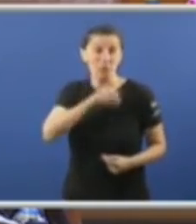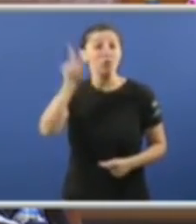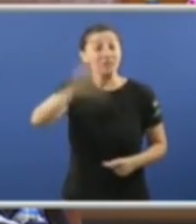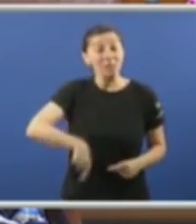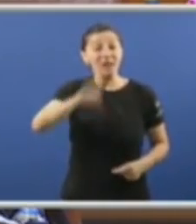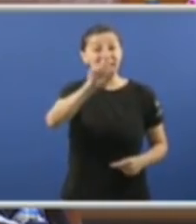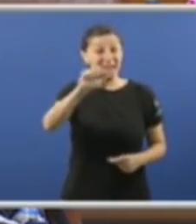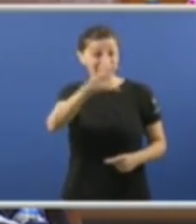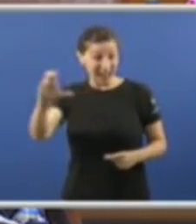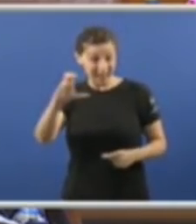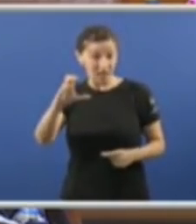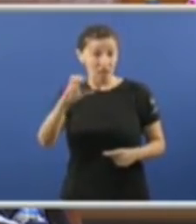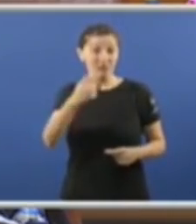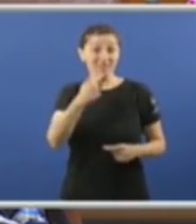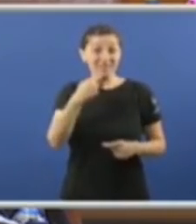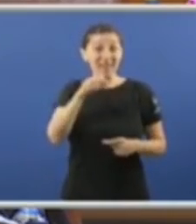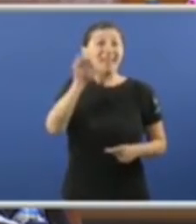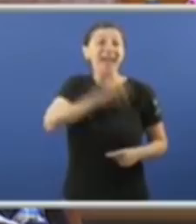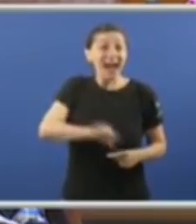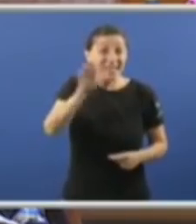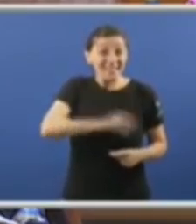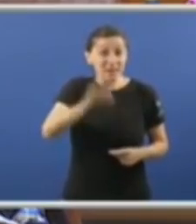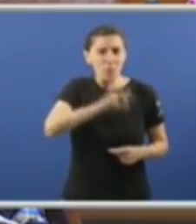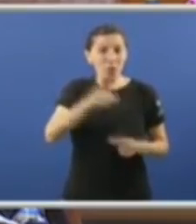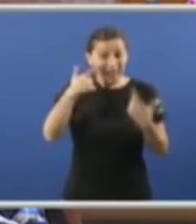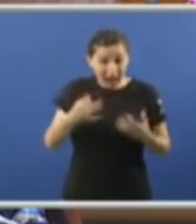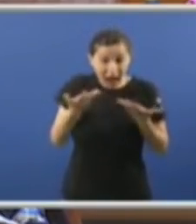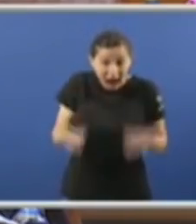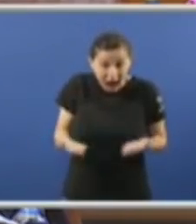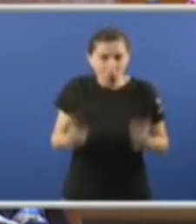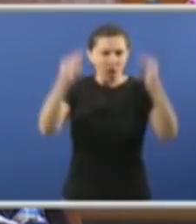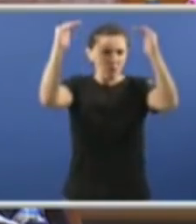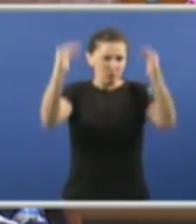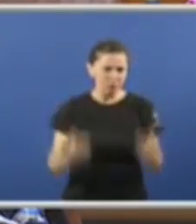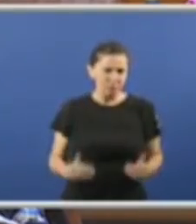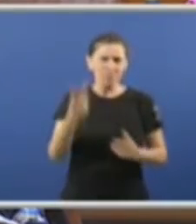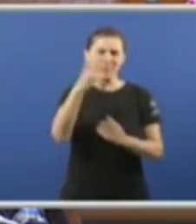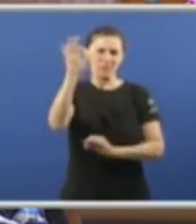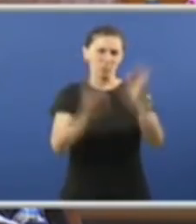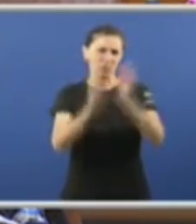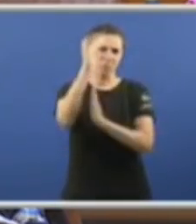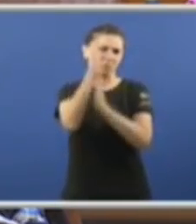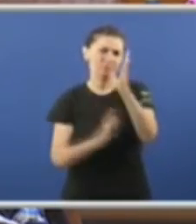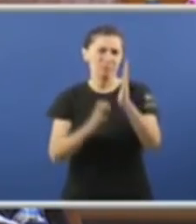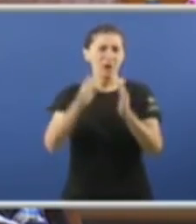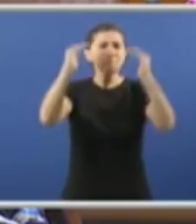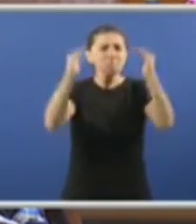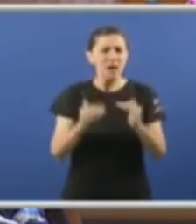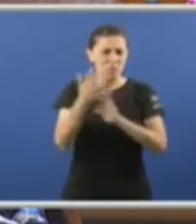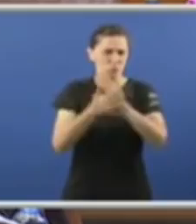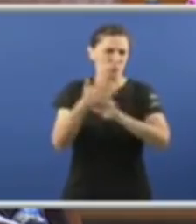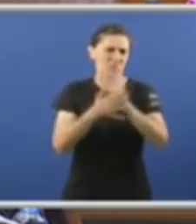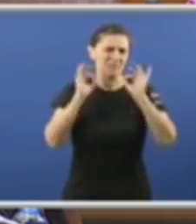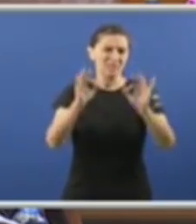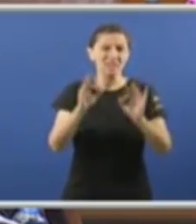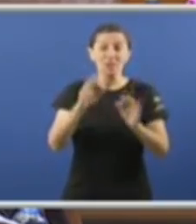que a poboación co galego como lingua inicial caeu 20 puntos en só dúas décadas no país. Afirma que a involución sufrida